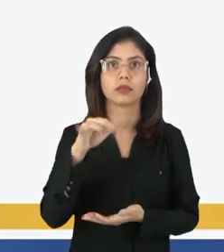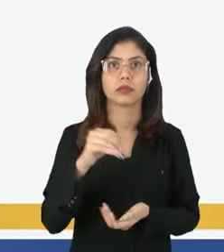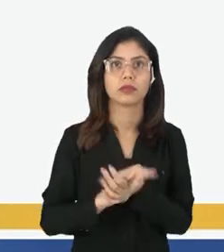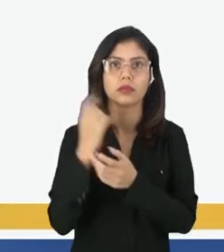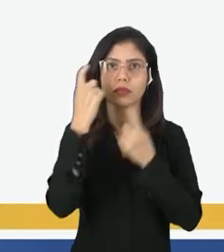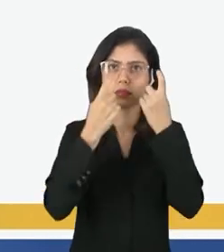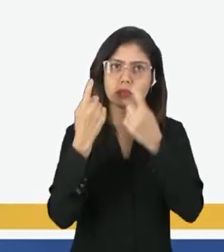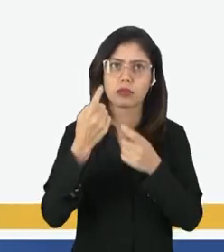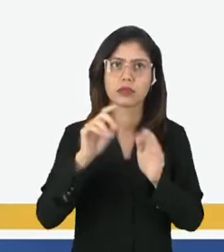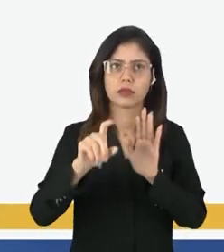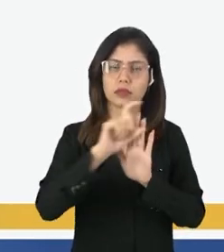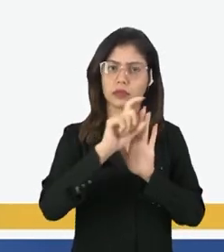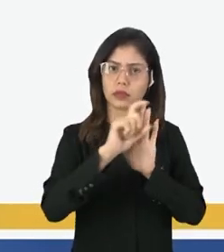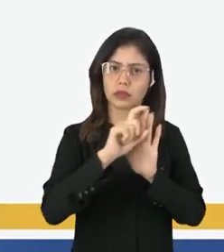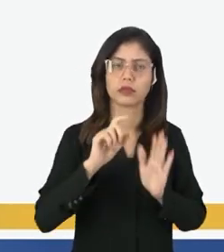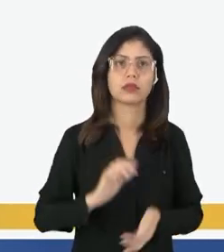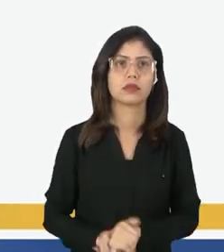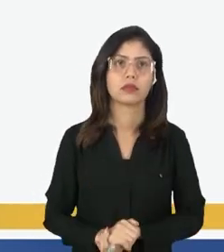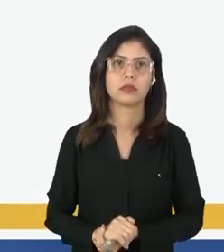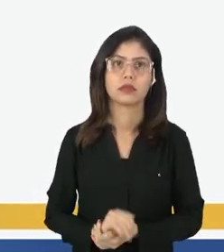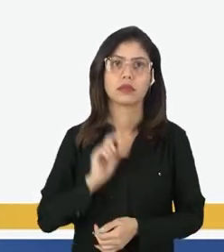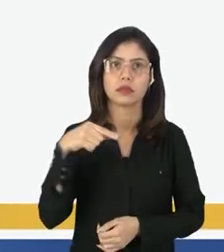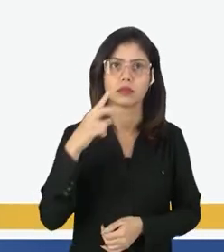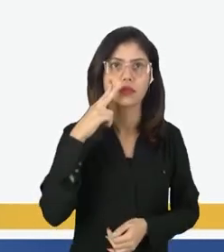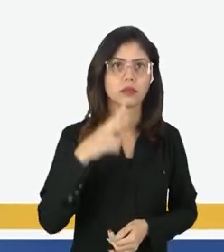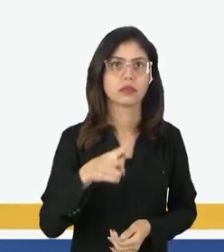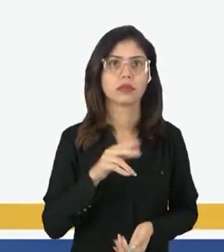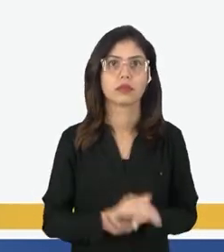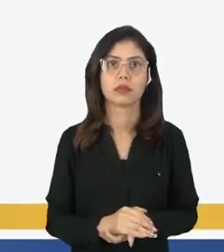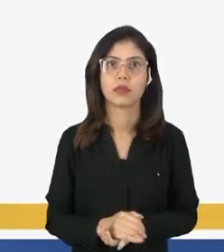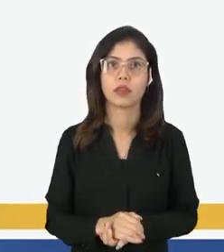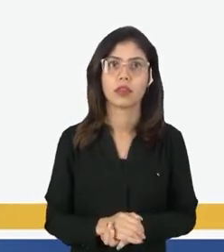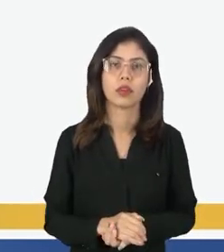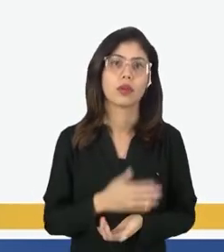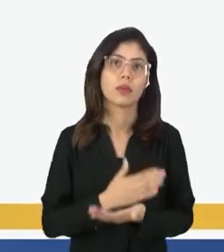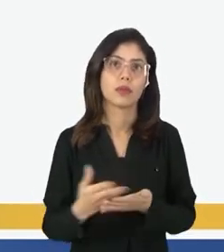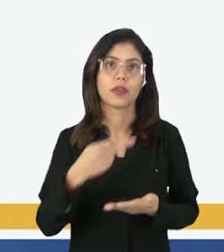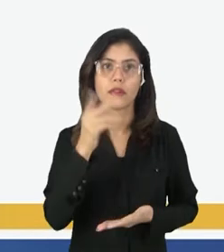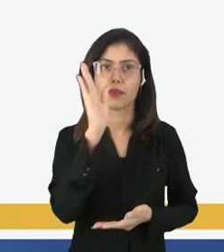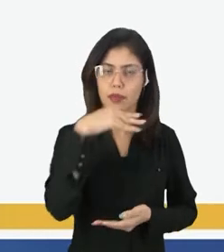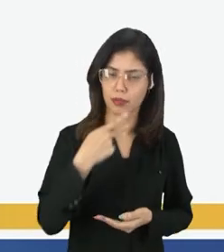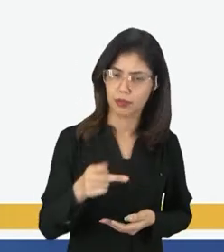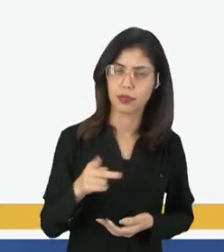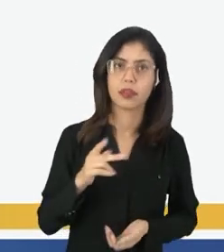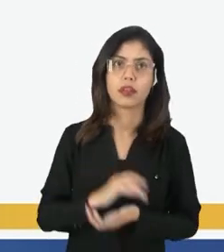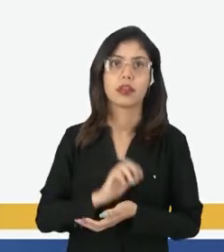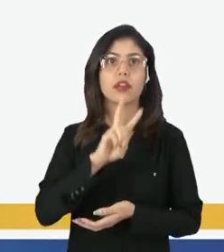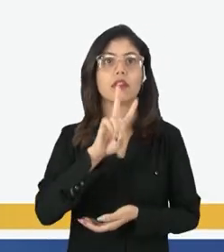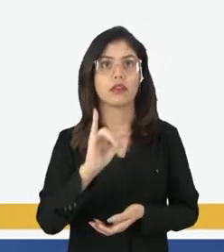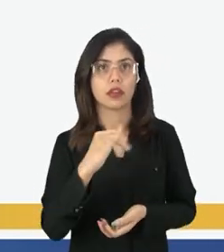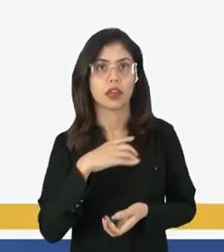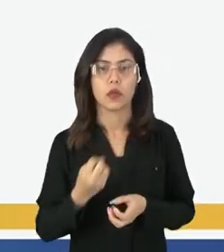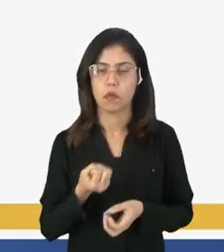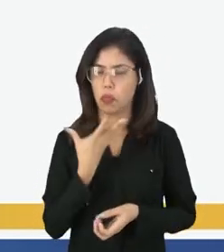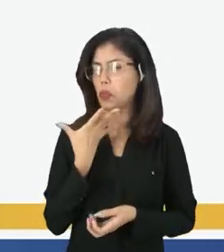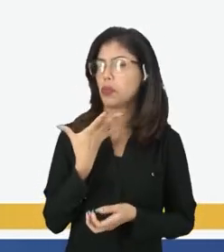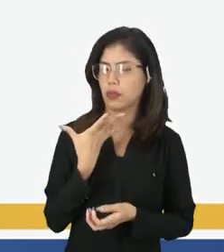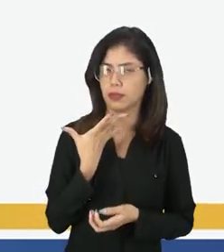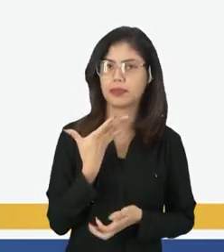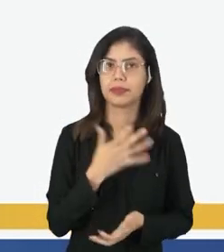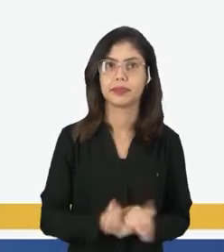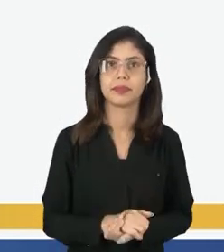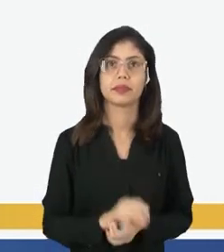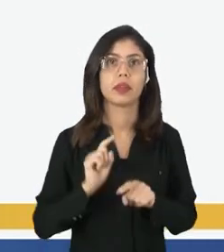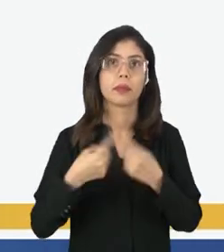as ações da Juriti expressas nesse trecho logo que ele o sapo ela começou a zombar dele e vai ser uma festança